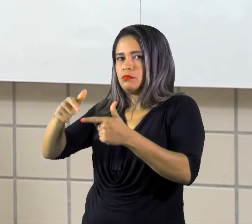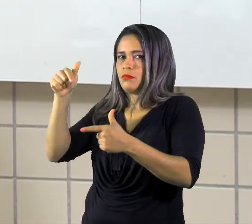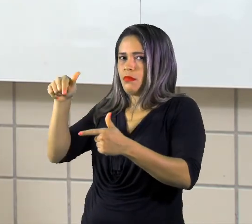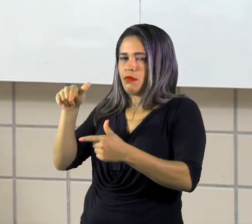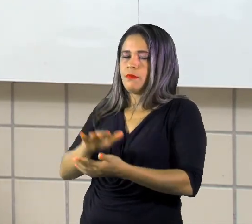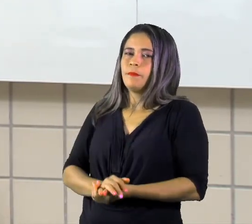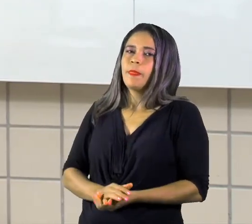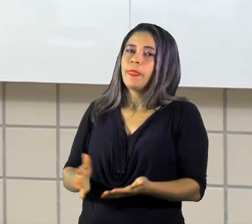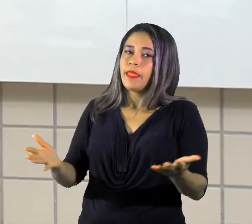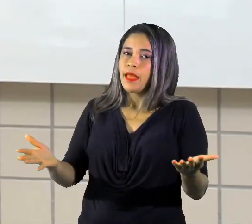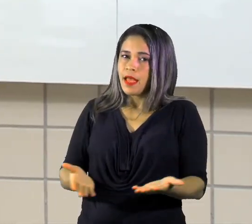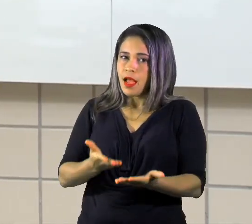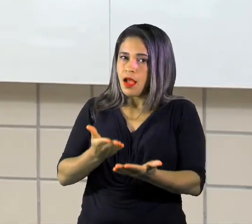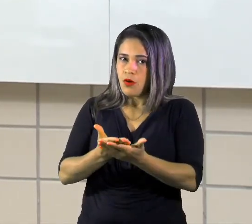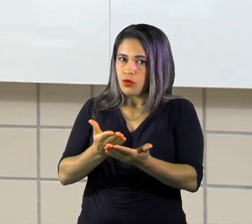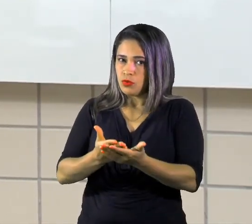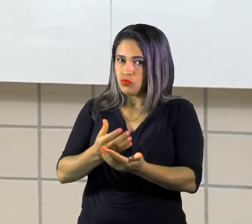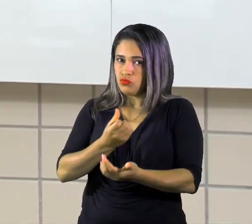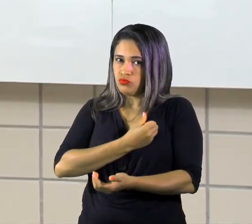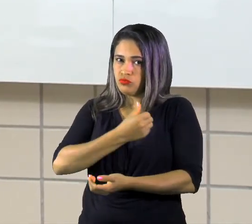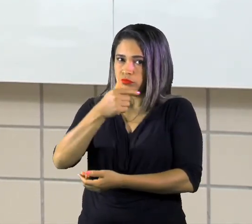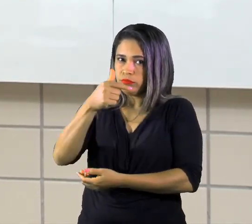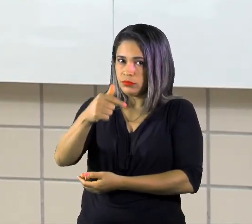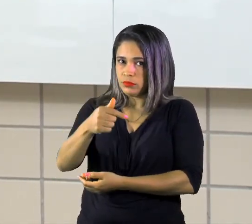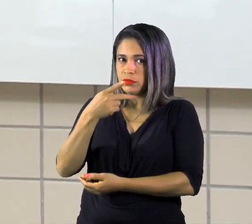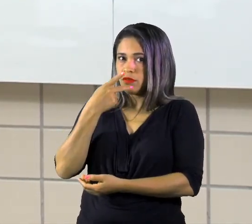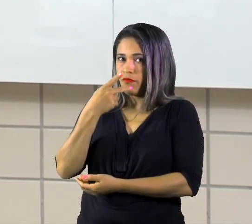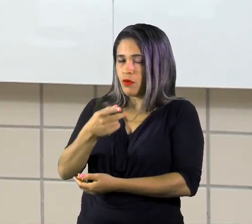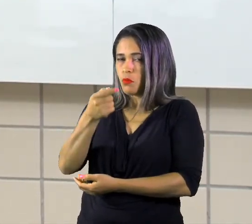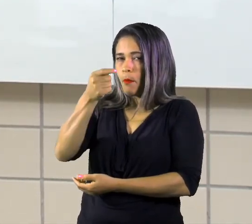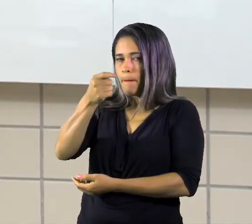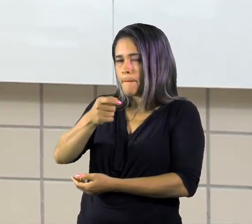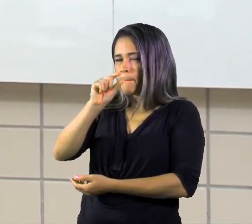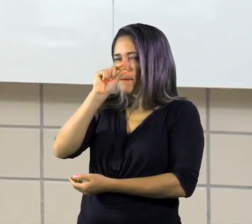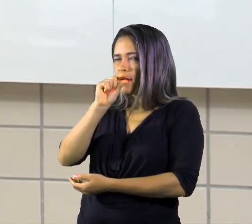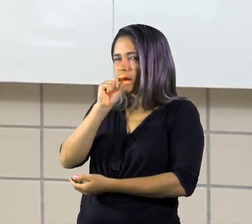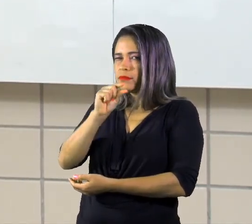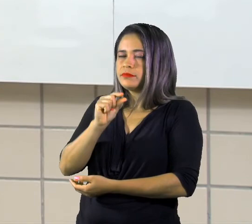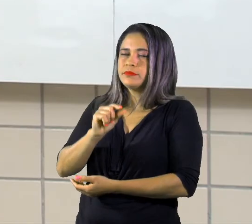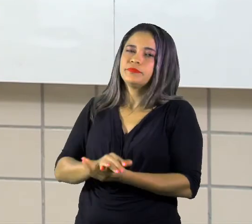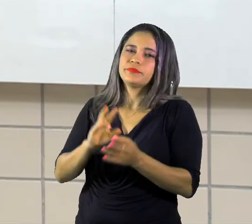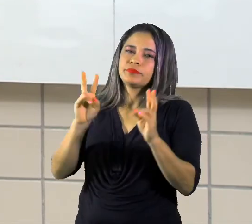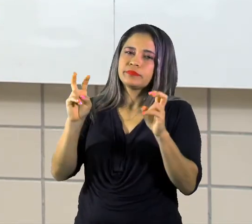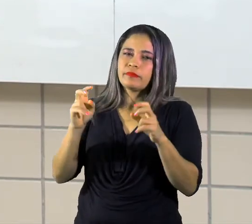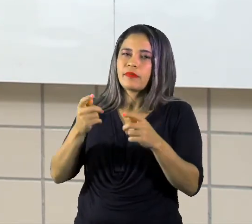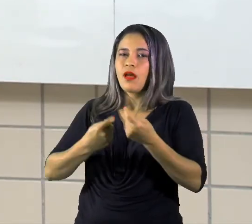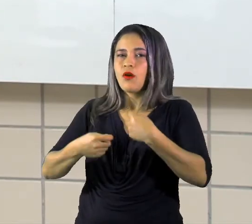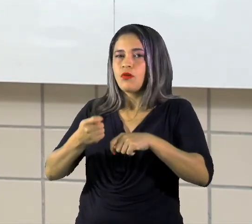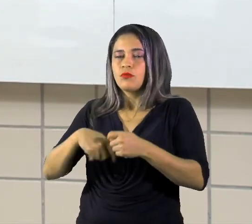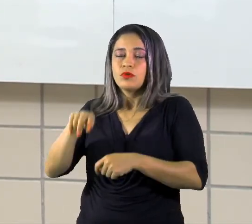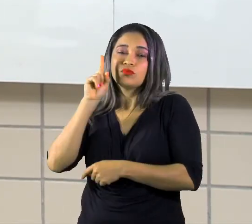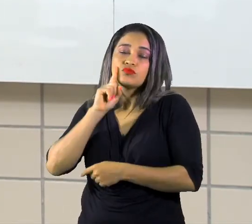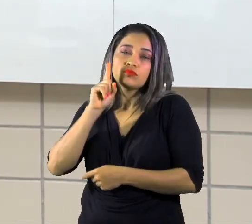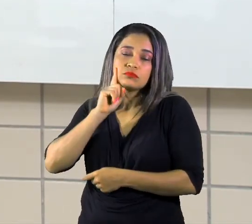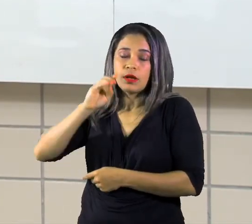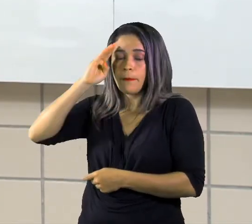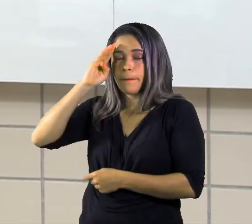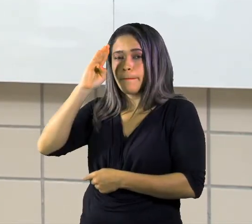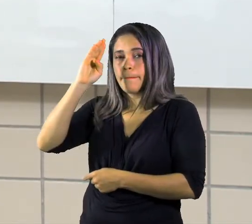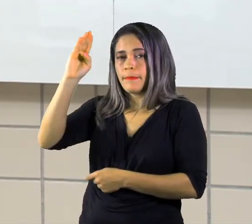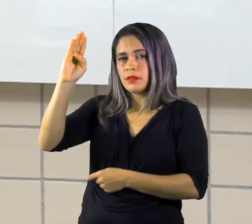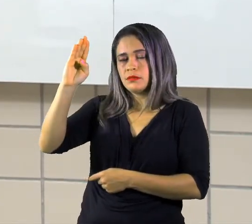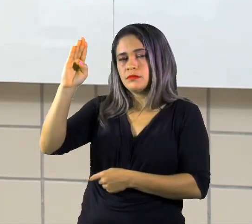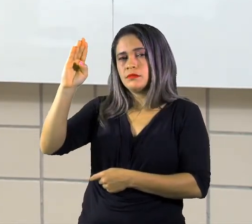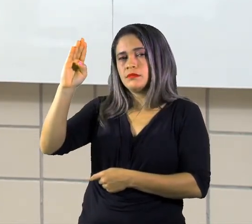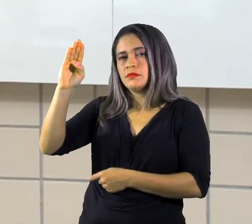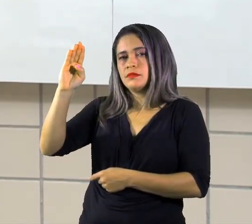Nessa nossa aula de número 7, nós falamos um pouco sobre a economia dos Estados Unidos, principalmente a